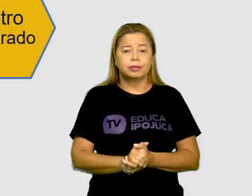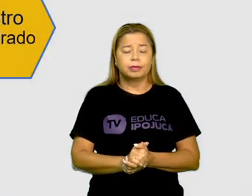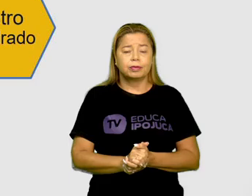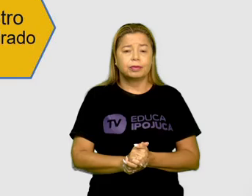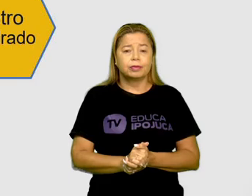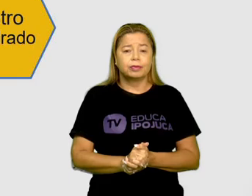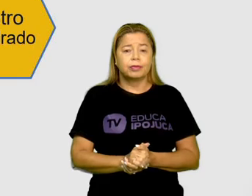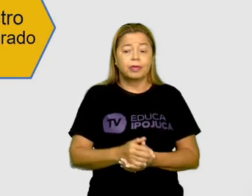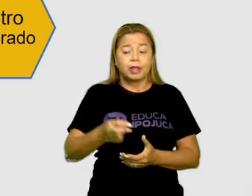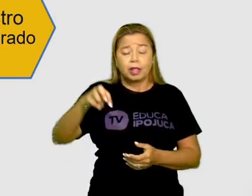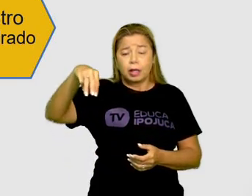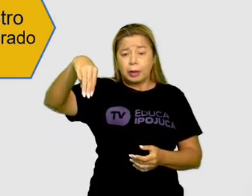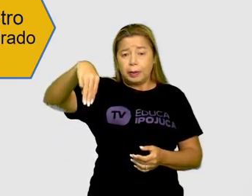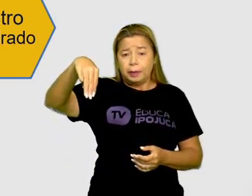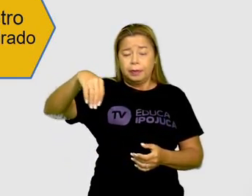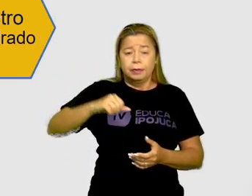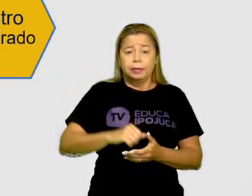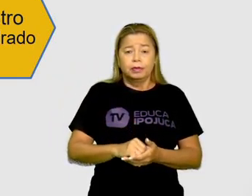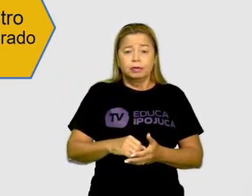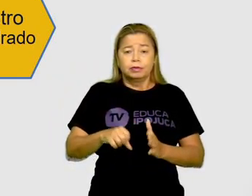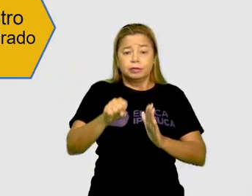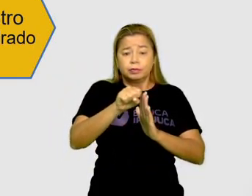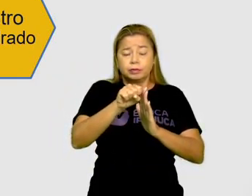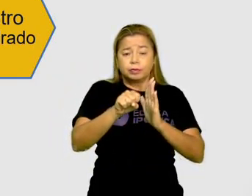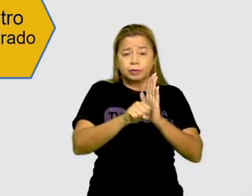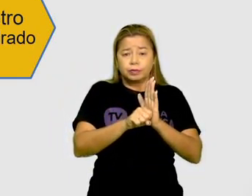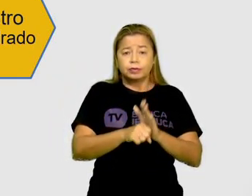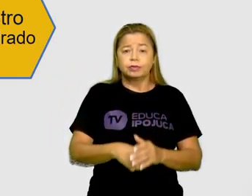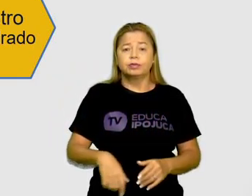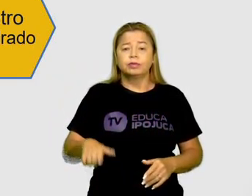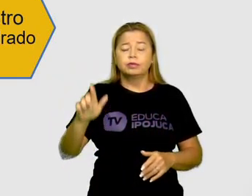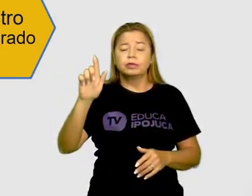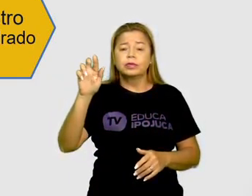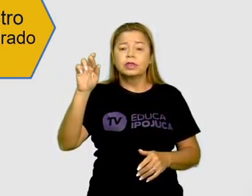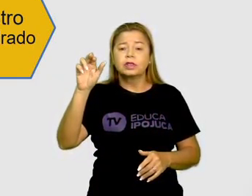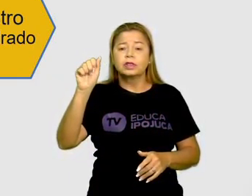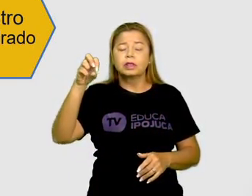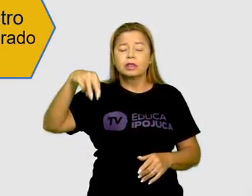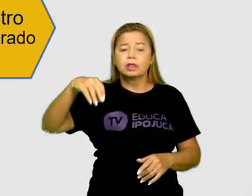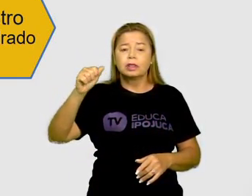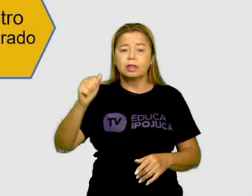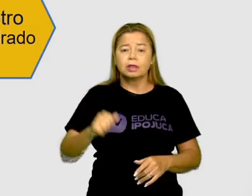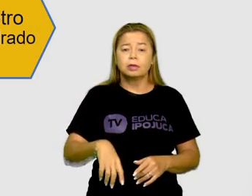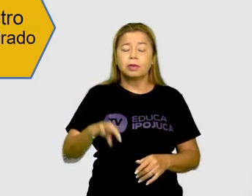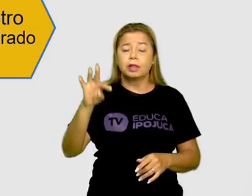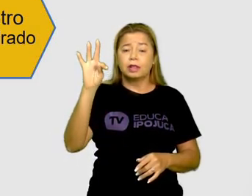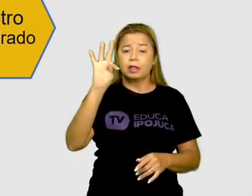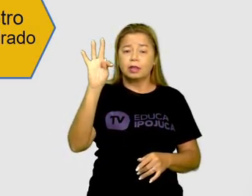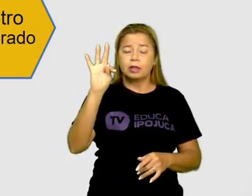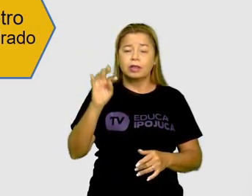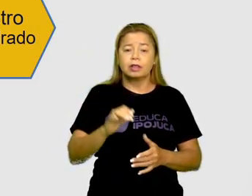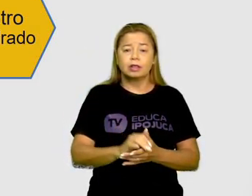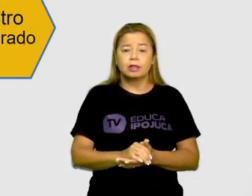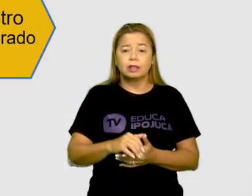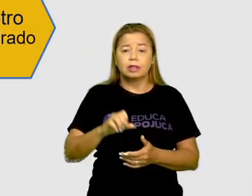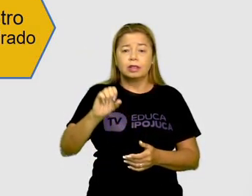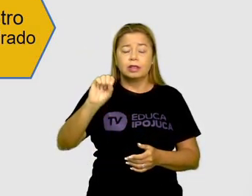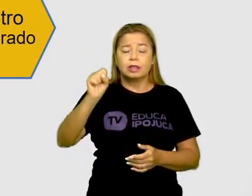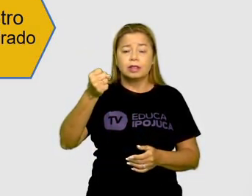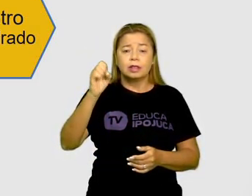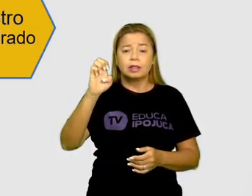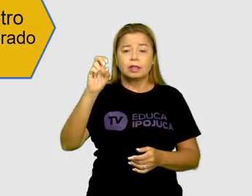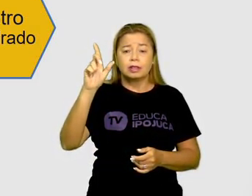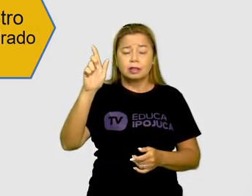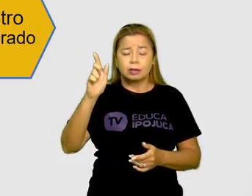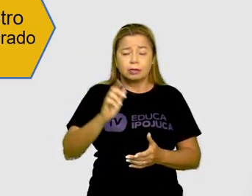aqui metro, século, grama, tonelada, segundo,